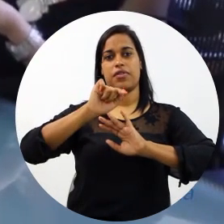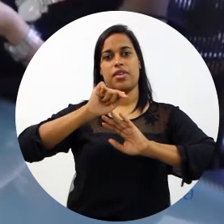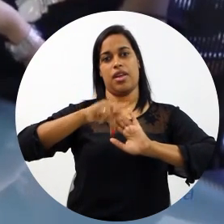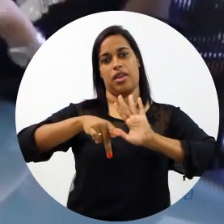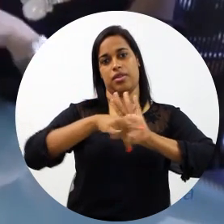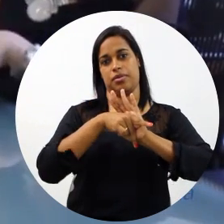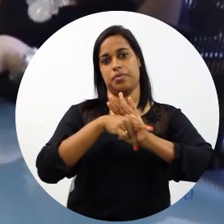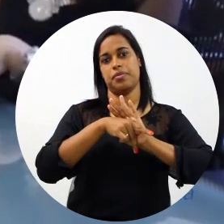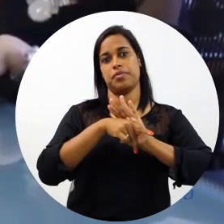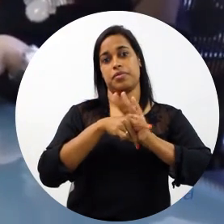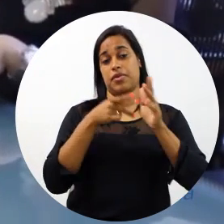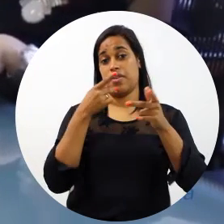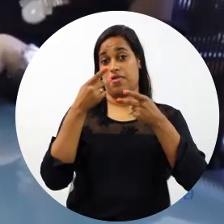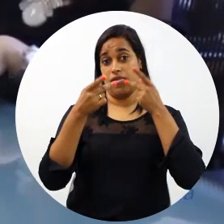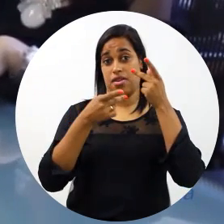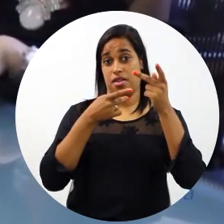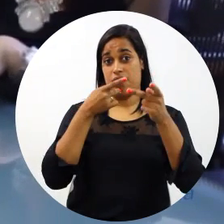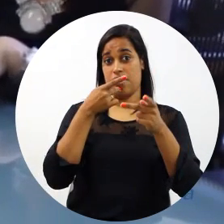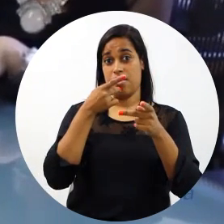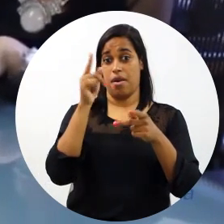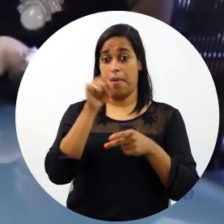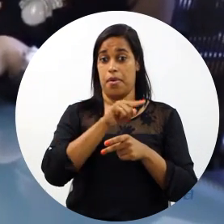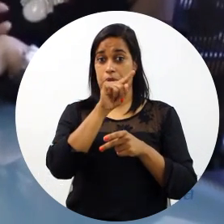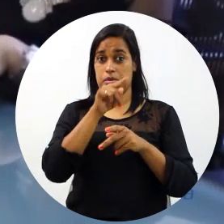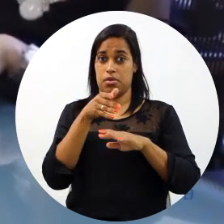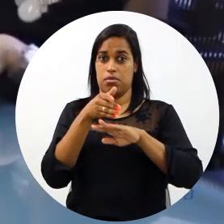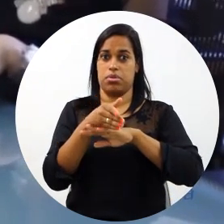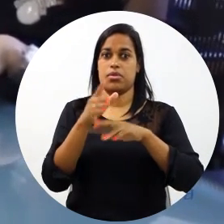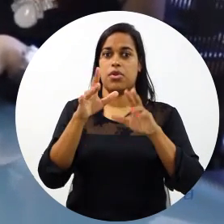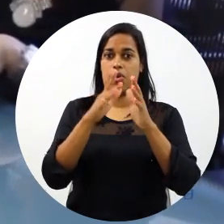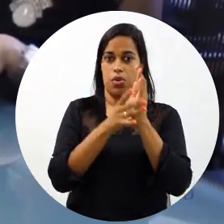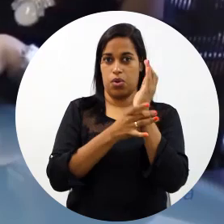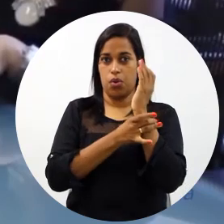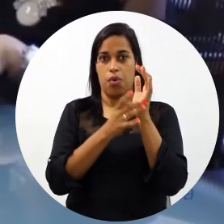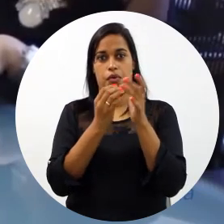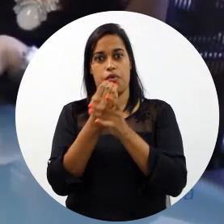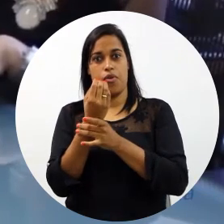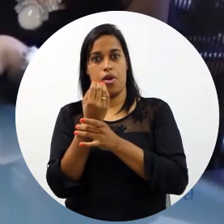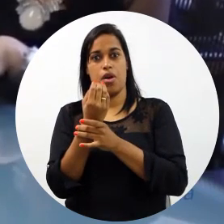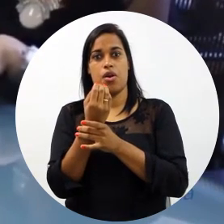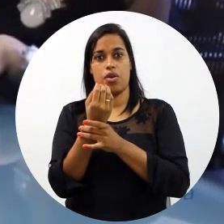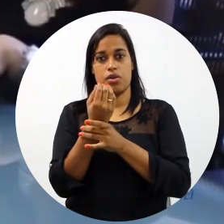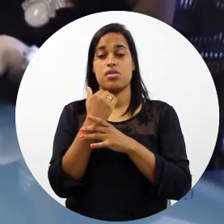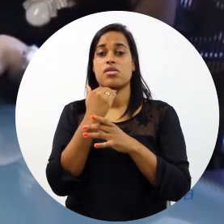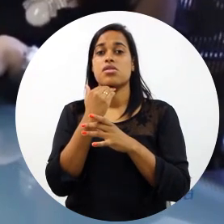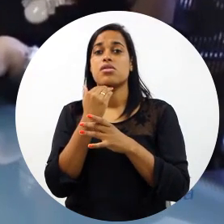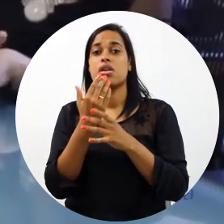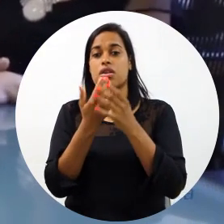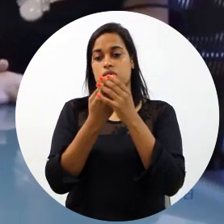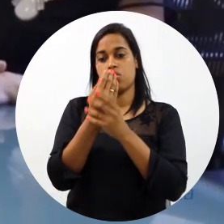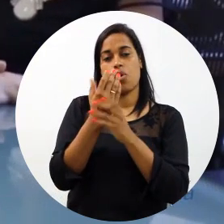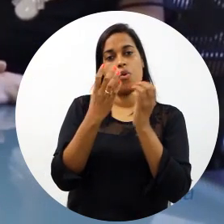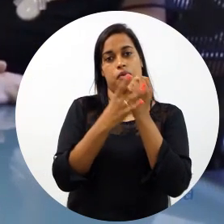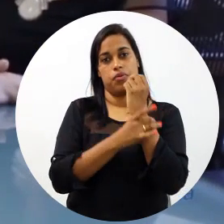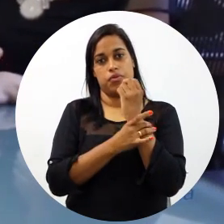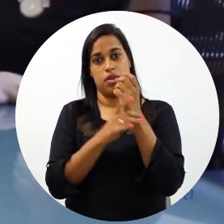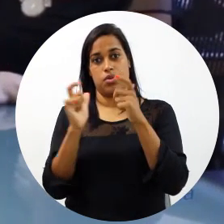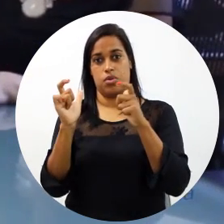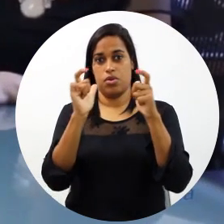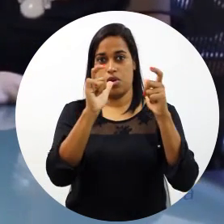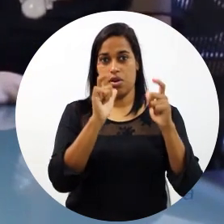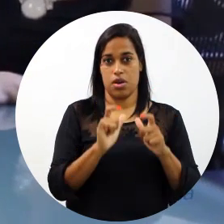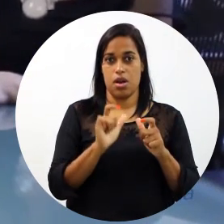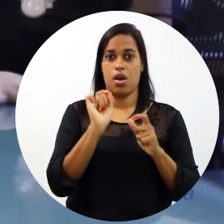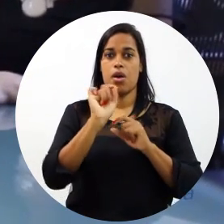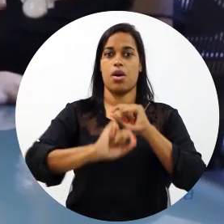aquilo ali. Então, dizer que é proibido entrar com luva, ou que não é permitido entrar sem luvas ou sem máscara em determinado local,